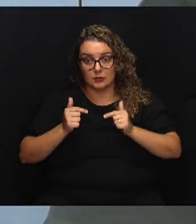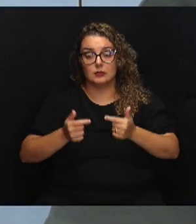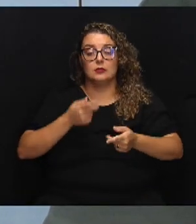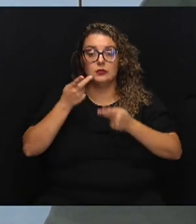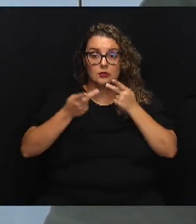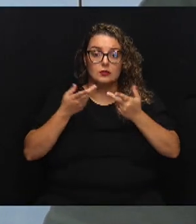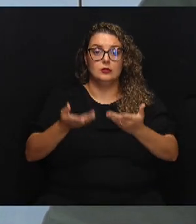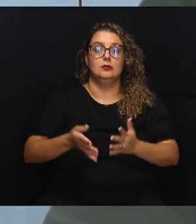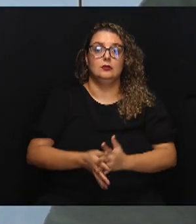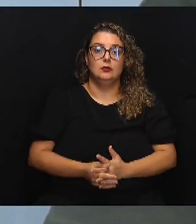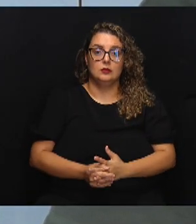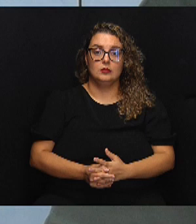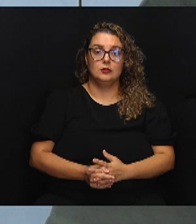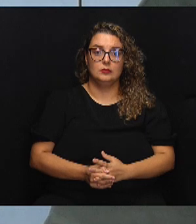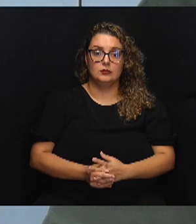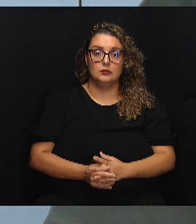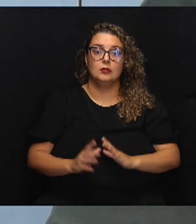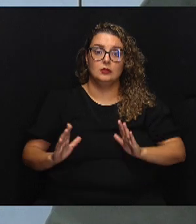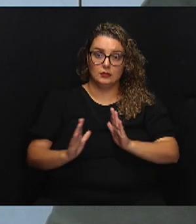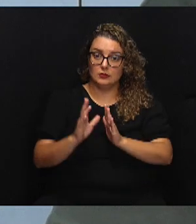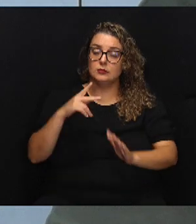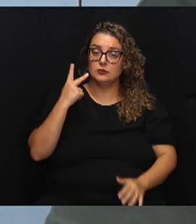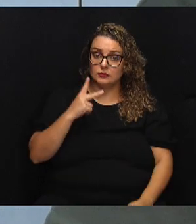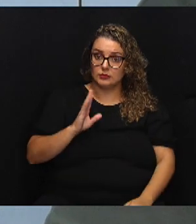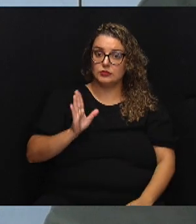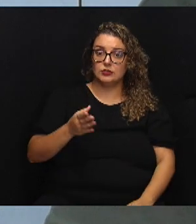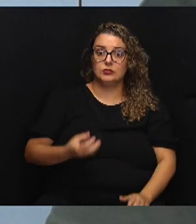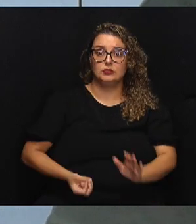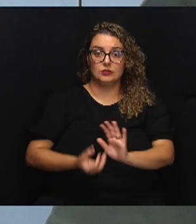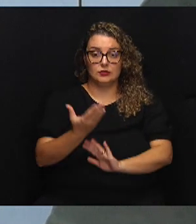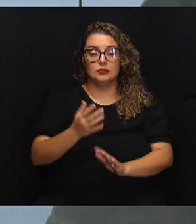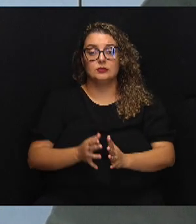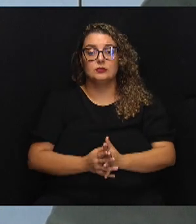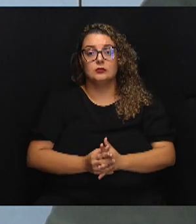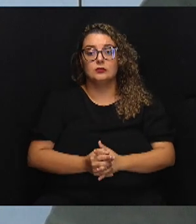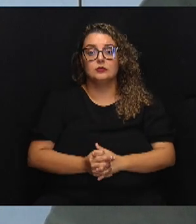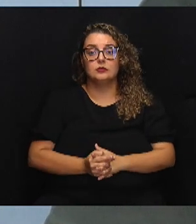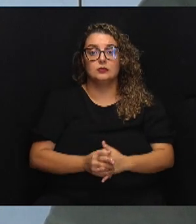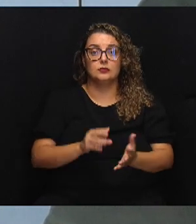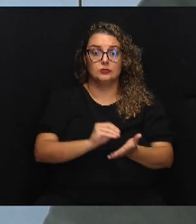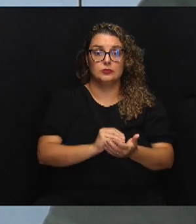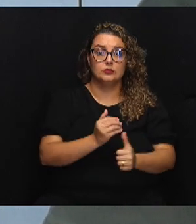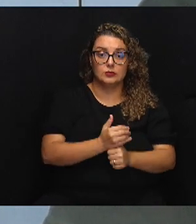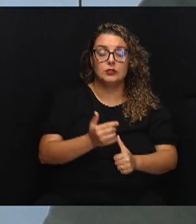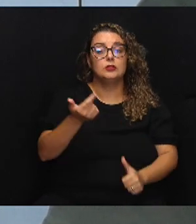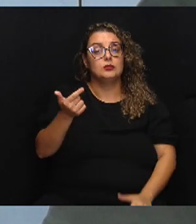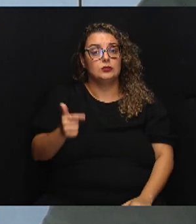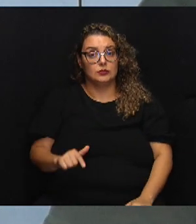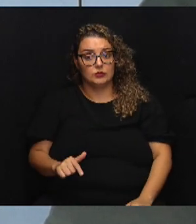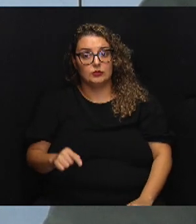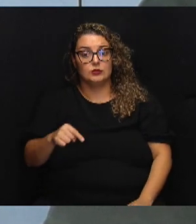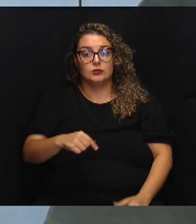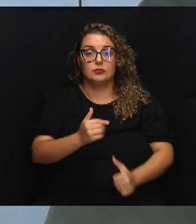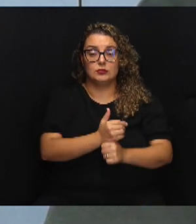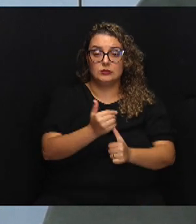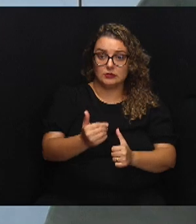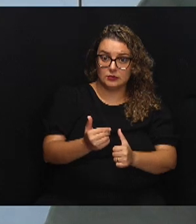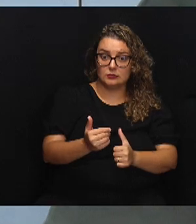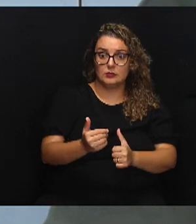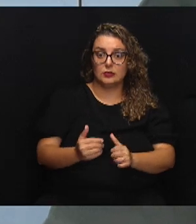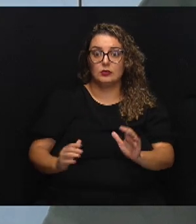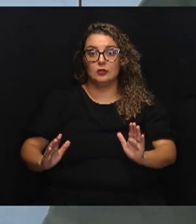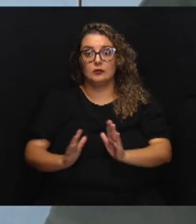falando sobre isso, onde eu presido a frente parlamentar. Tive uma frente parlamentar no último mandato, continuo nesse mandato, onde foi